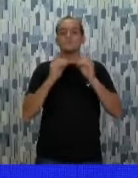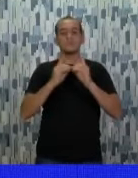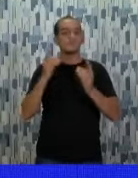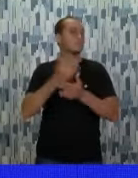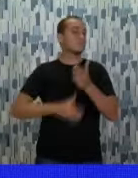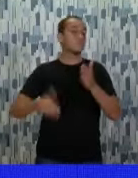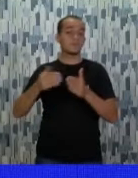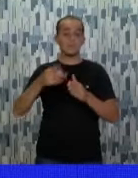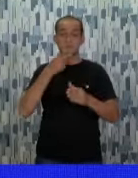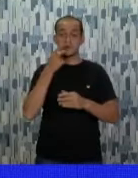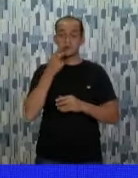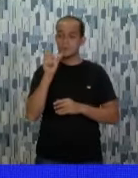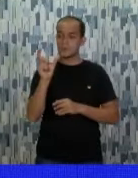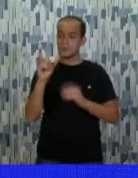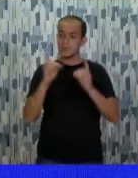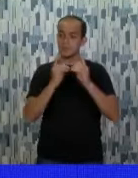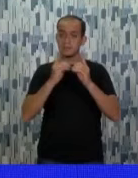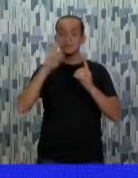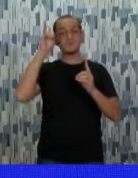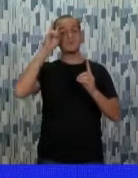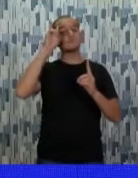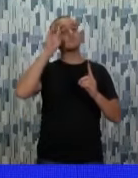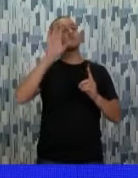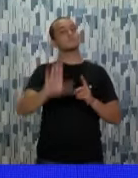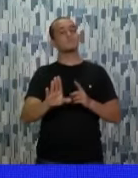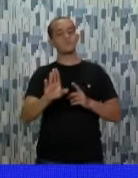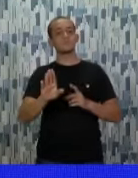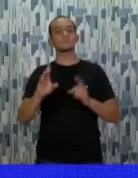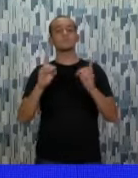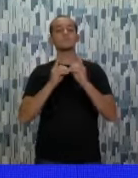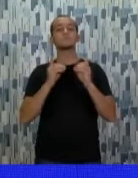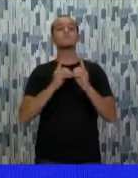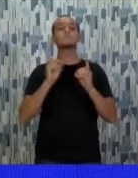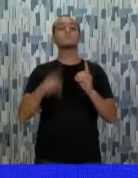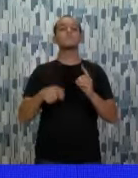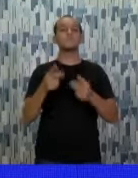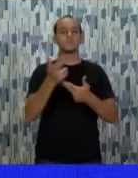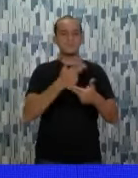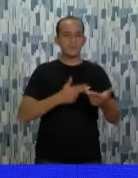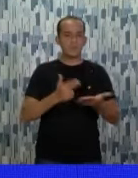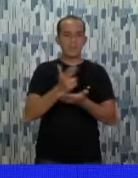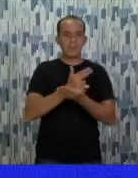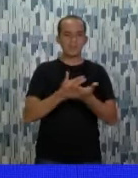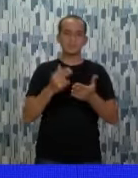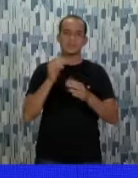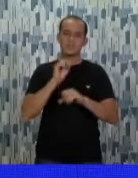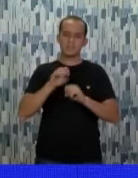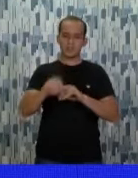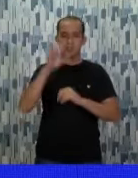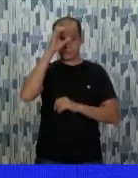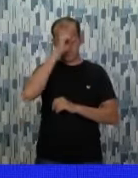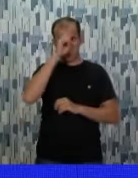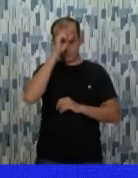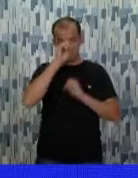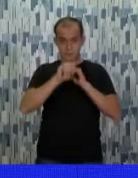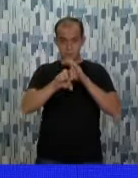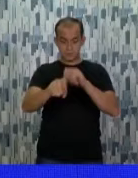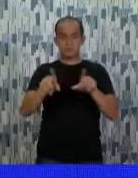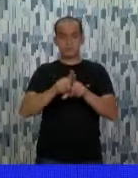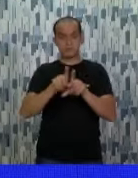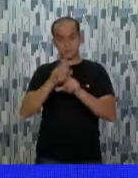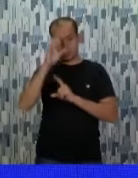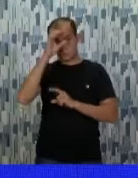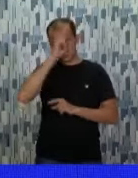Toda vez que você lê a palavra didática, lembre-se, didática é a arte e a ciência de ensinar e aprender. Ensinar e